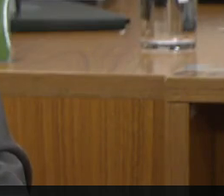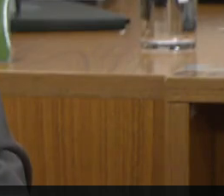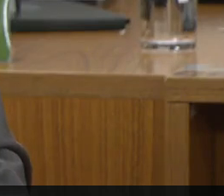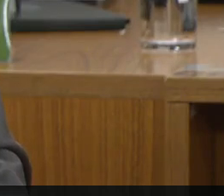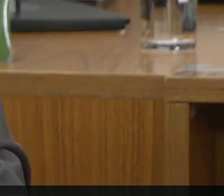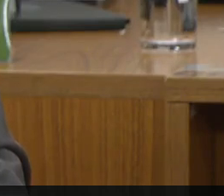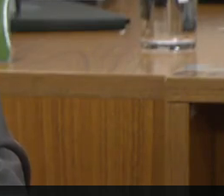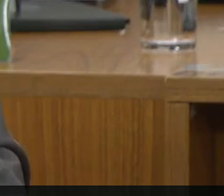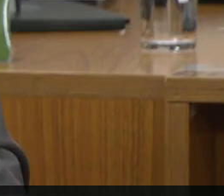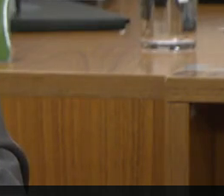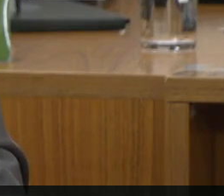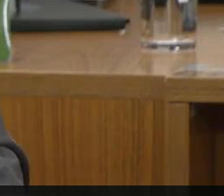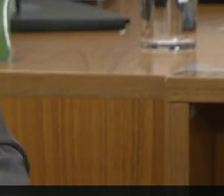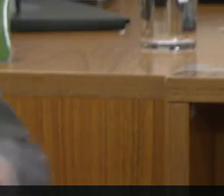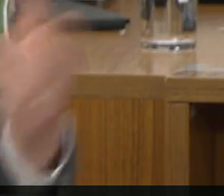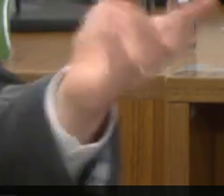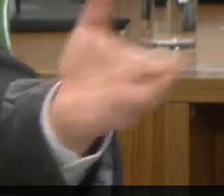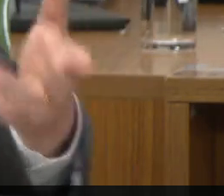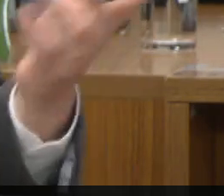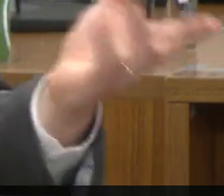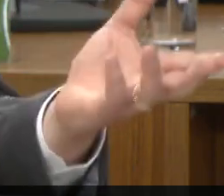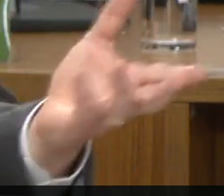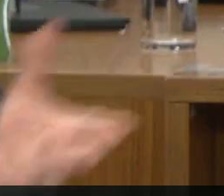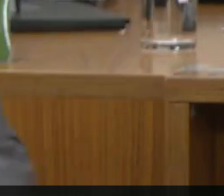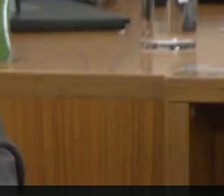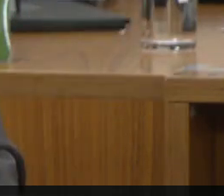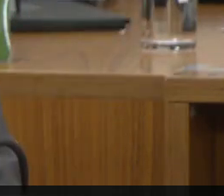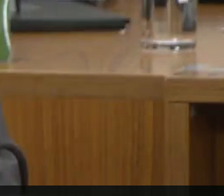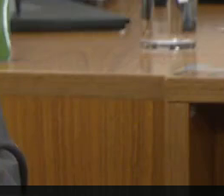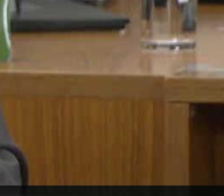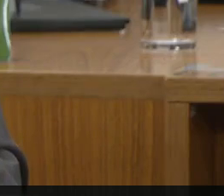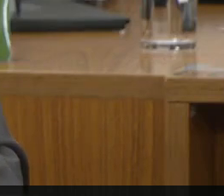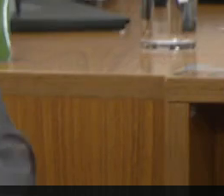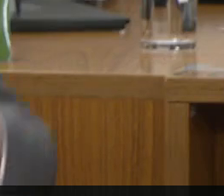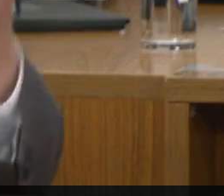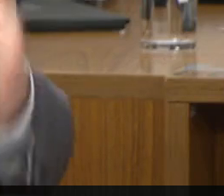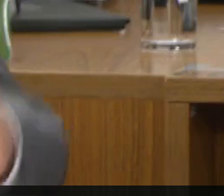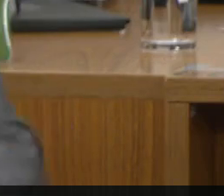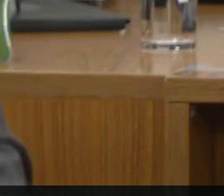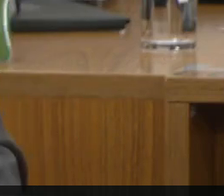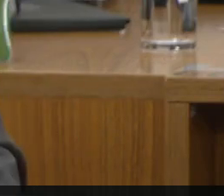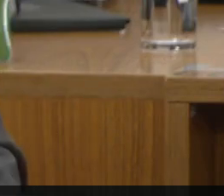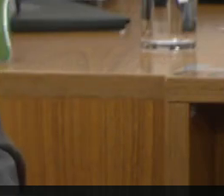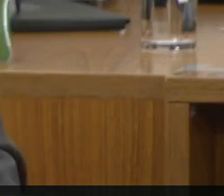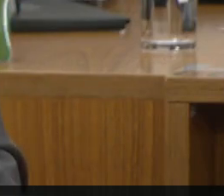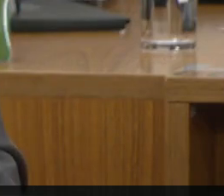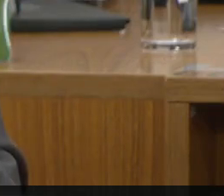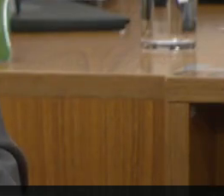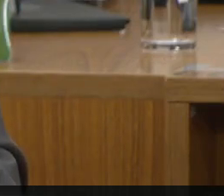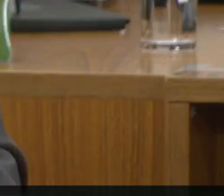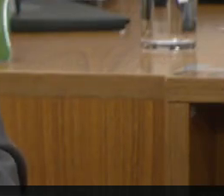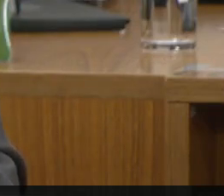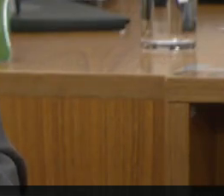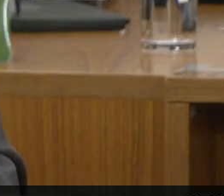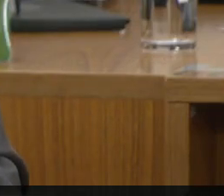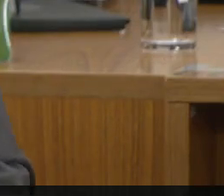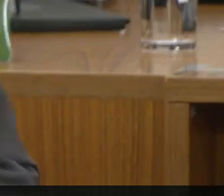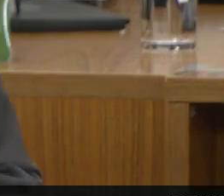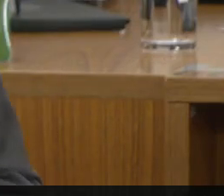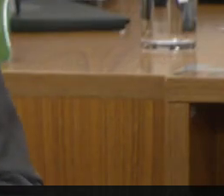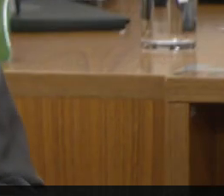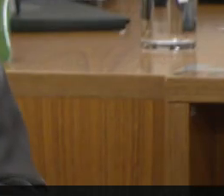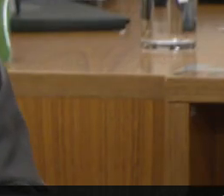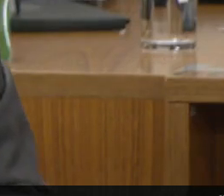lembro revogar a contratação da IBM realmente entendemos que são recomendações o nosso entendimento a da legalidade dessas